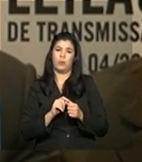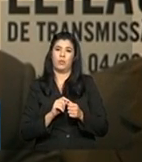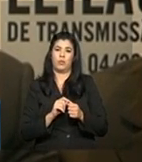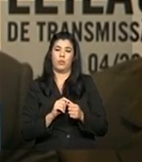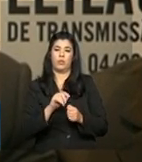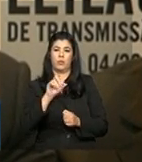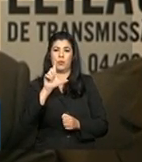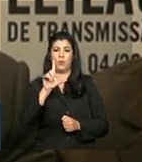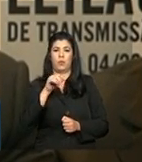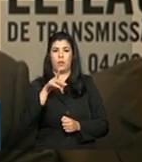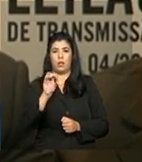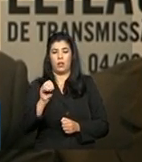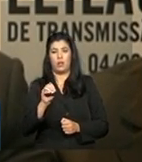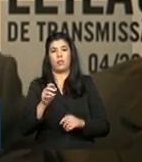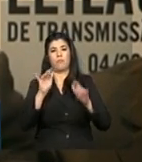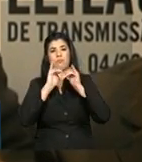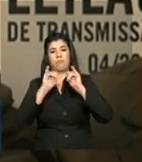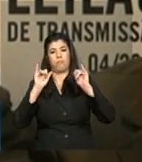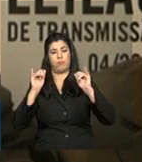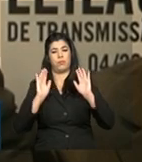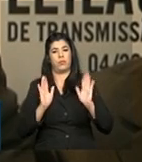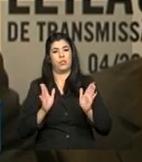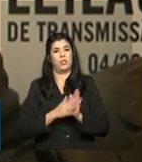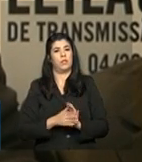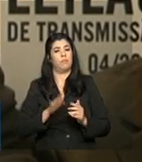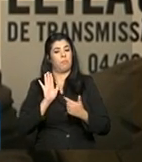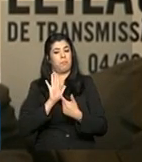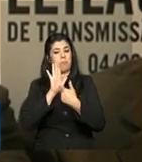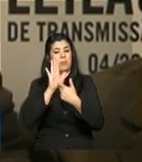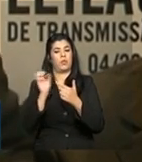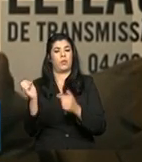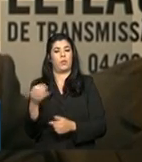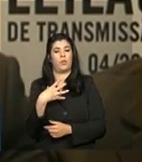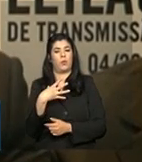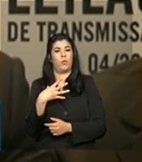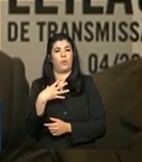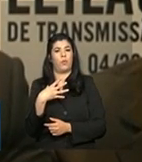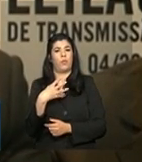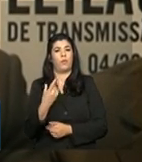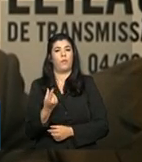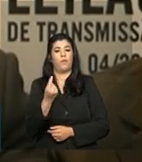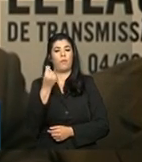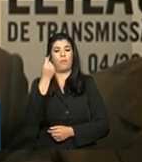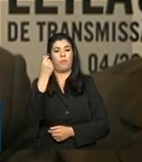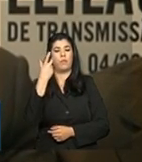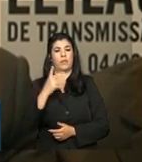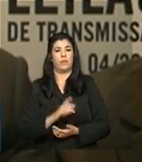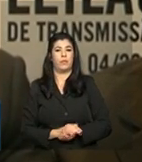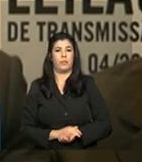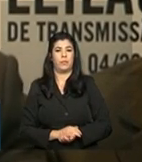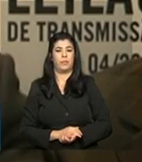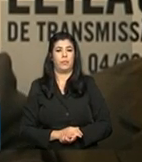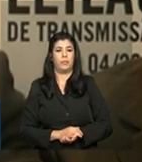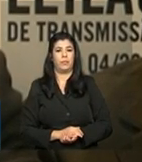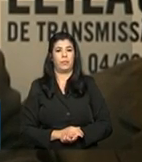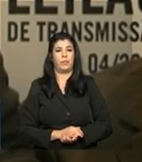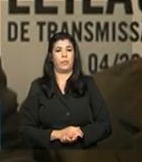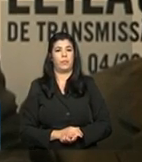do leilão, de acordo com os dados que apresentamos, já refletindo, então, a nova composição do banco de preço. E no que diz respeito